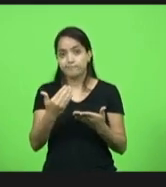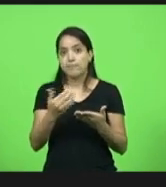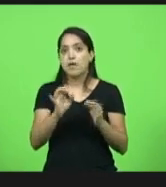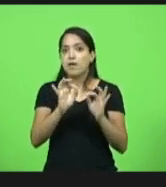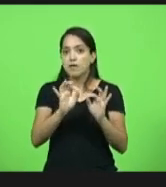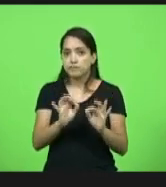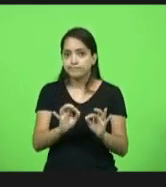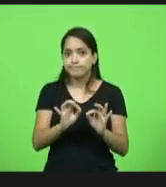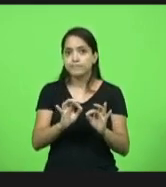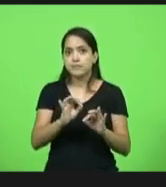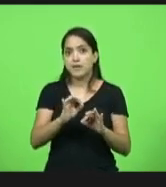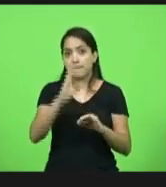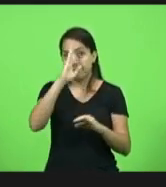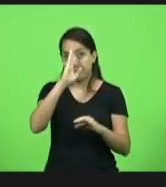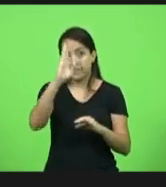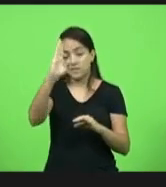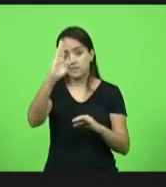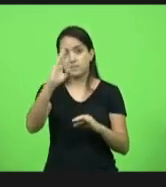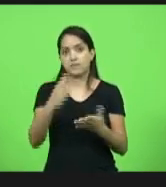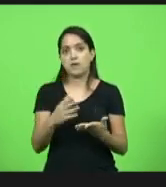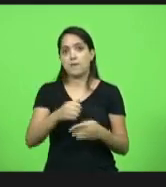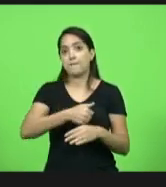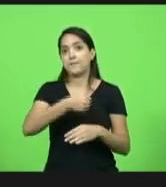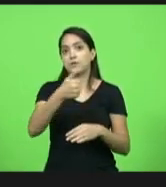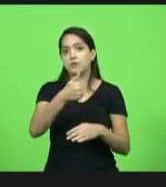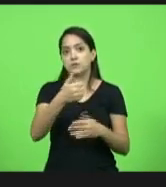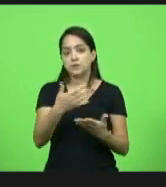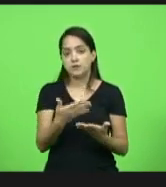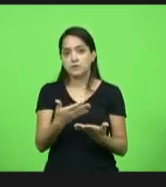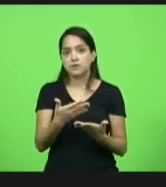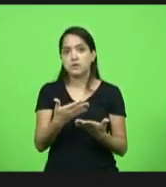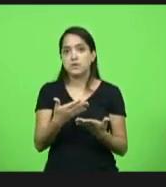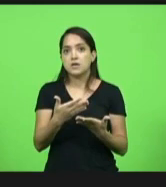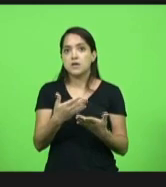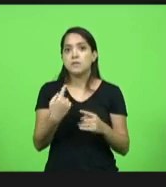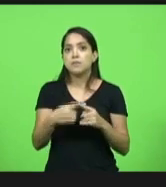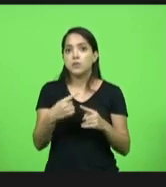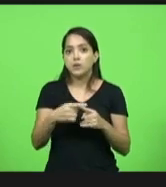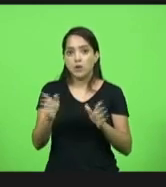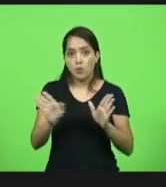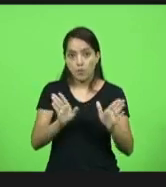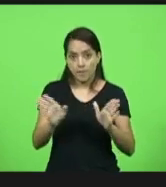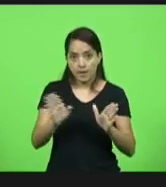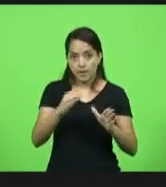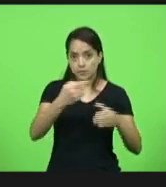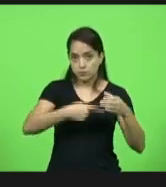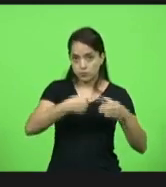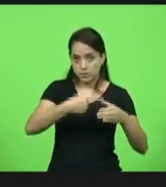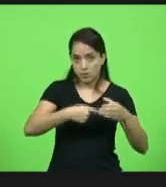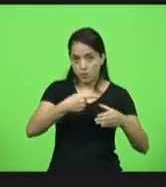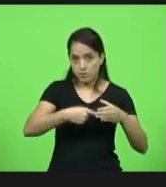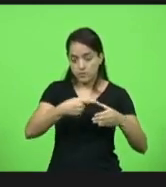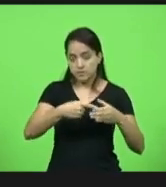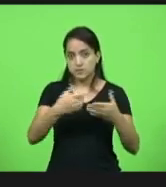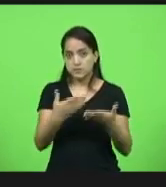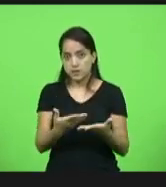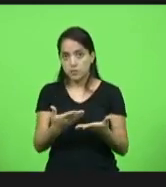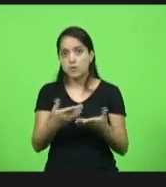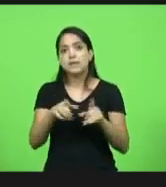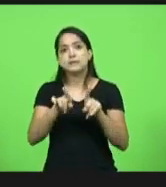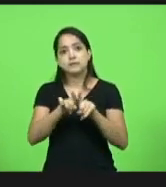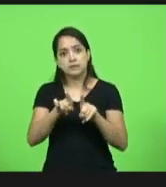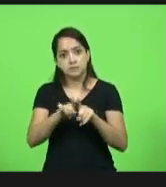de prioridade, é exatamente o requerimento que aqui está, porque o prazo da comissão, enquanto tiver em diligência, também